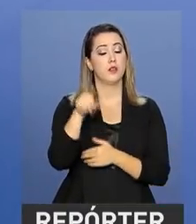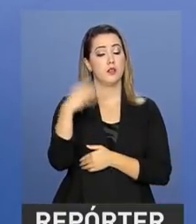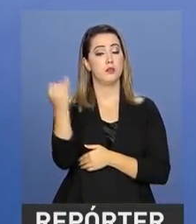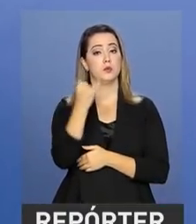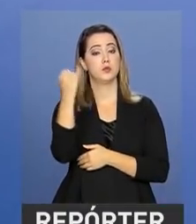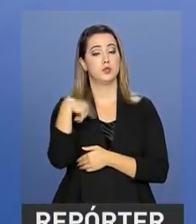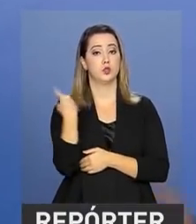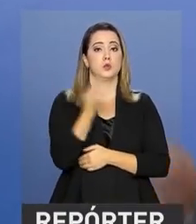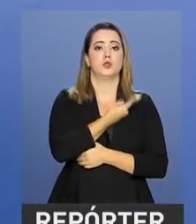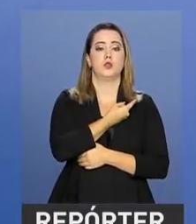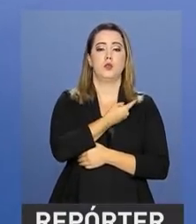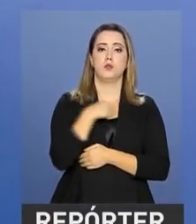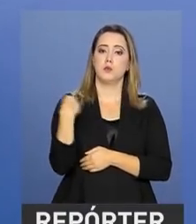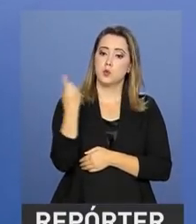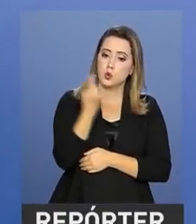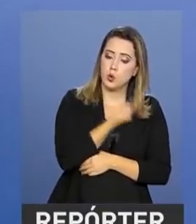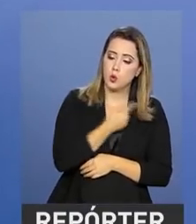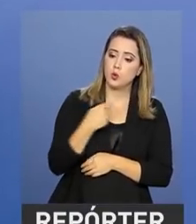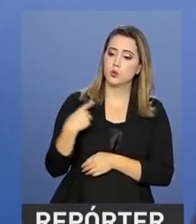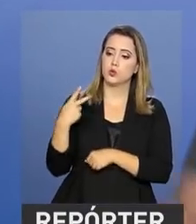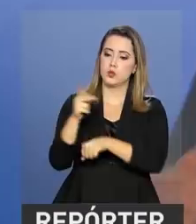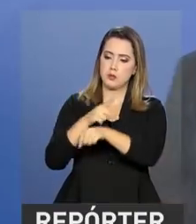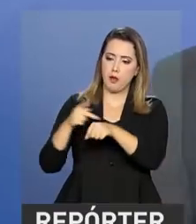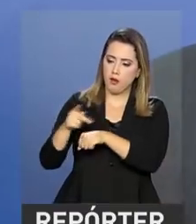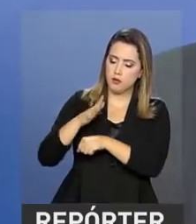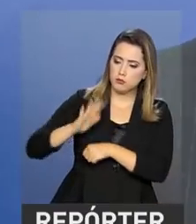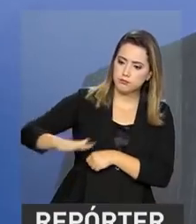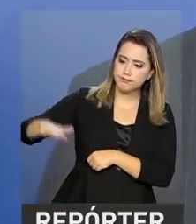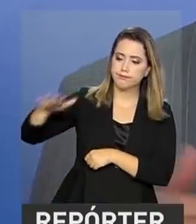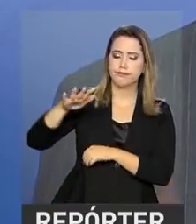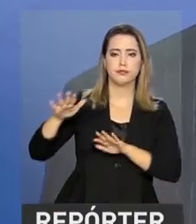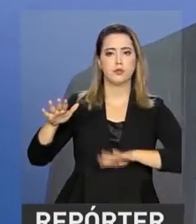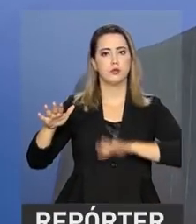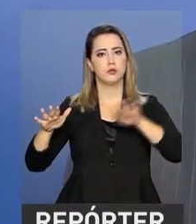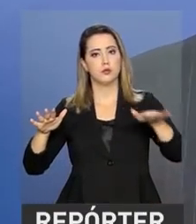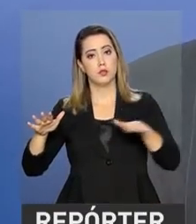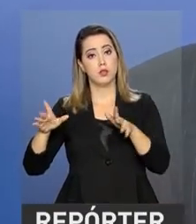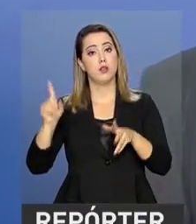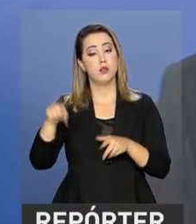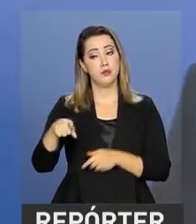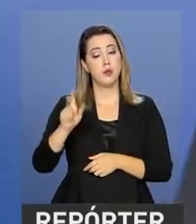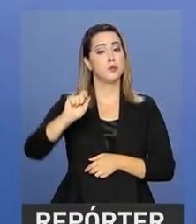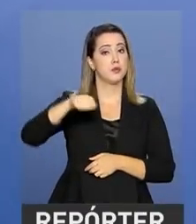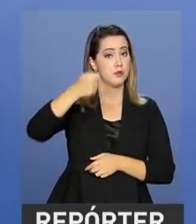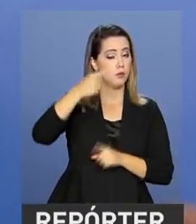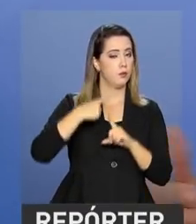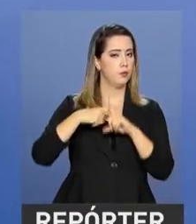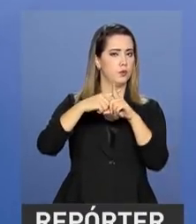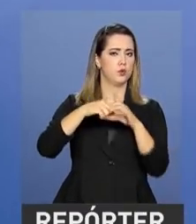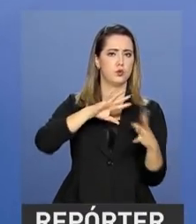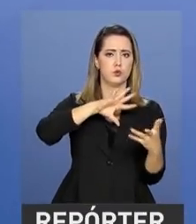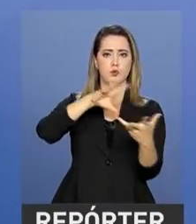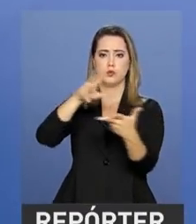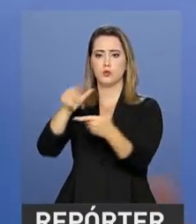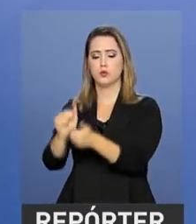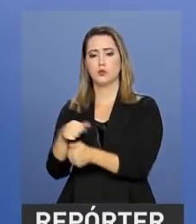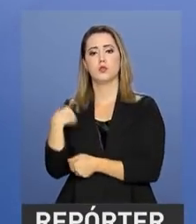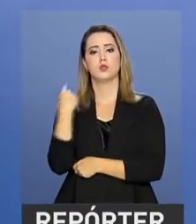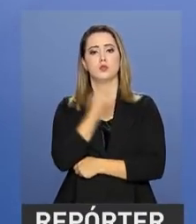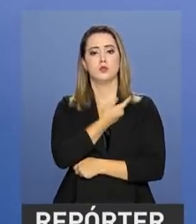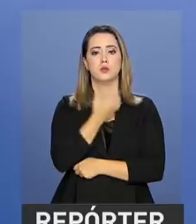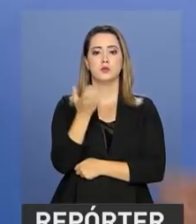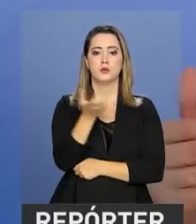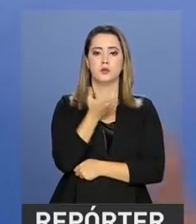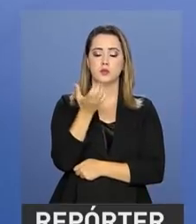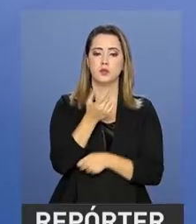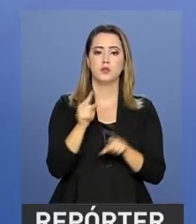para nós para os nossos países é um sinal positivo para o mundo em que nós queremos afirmar